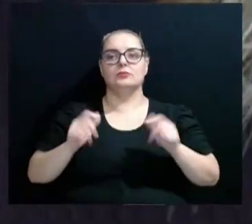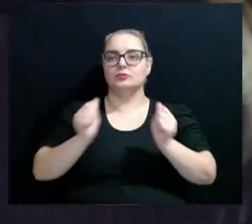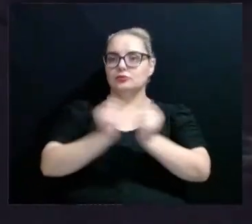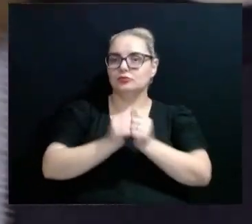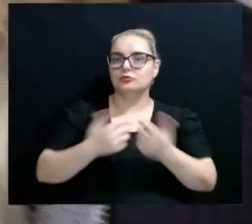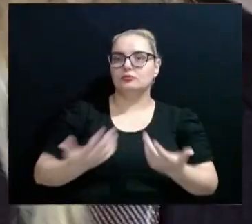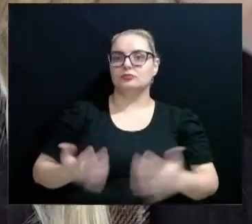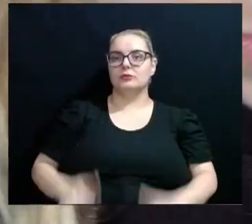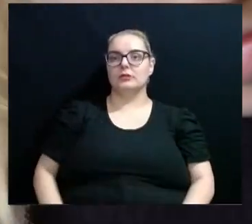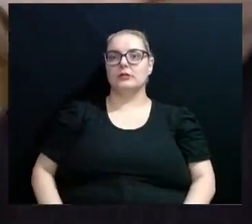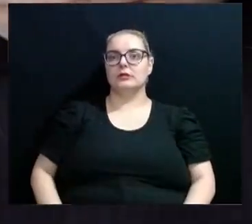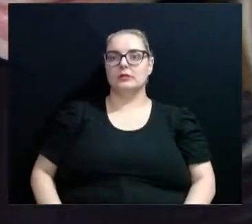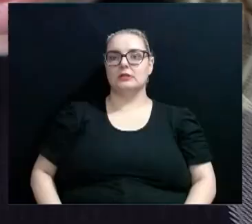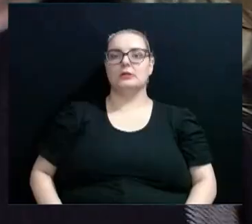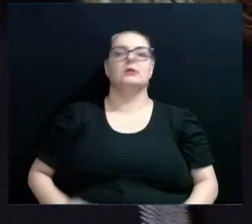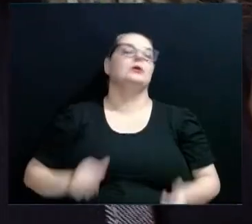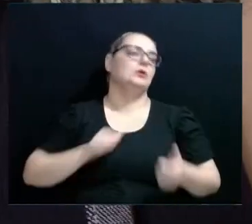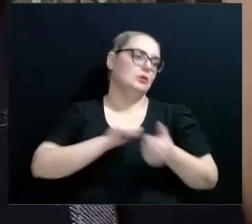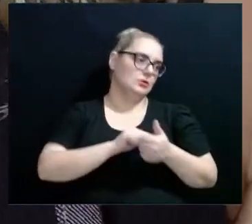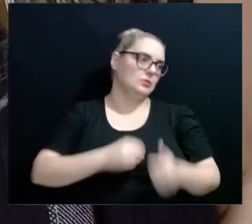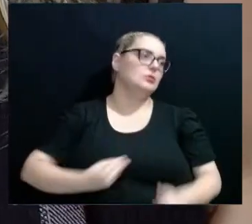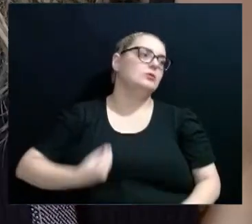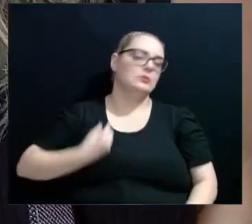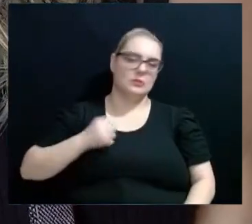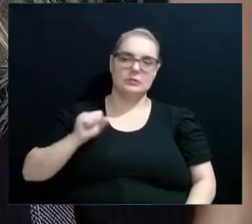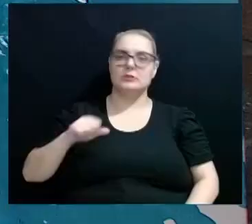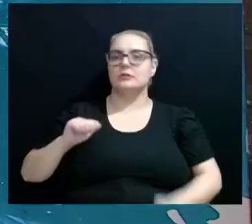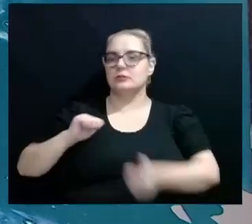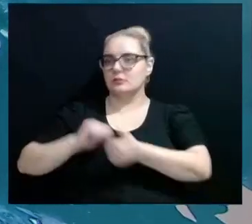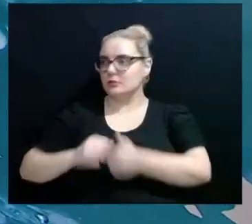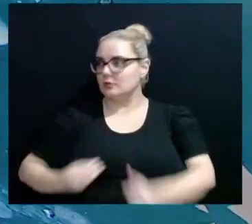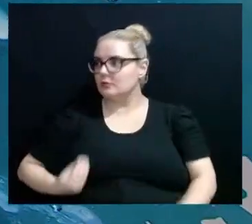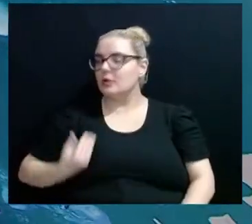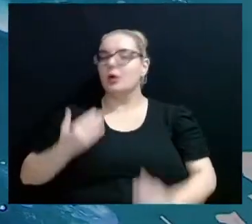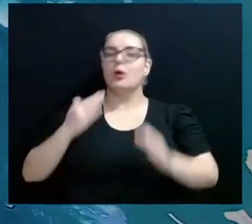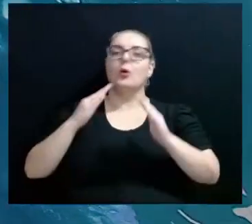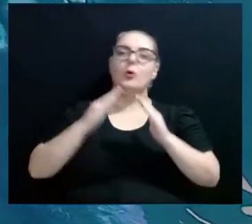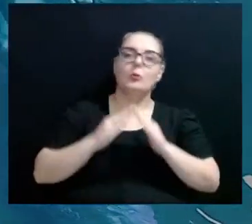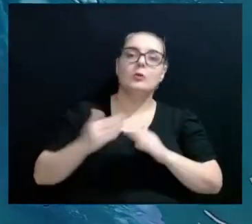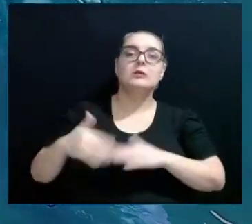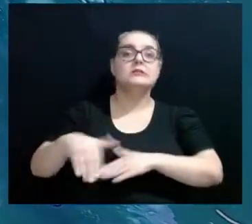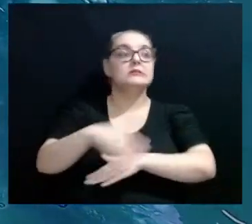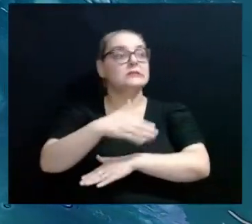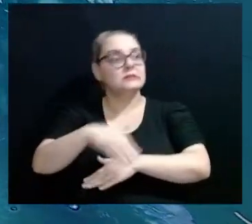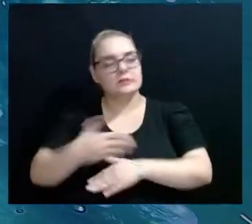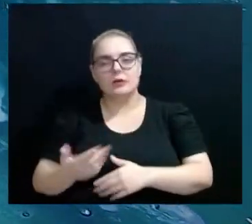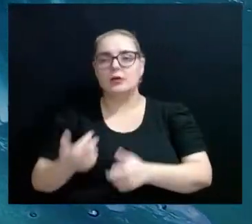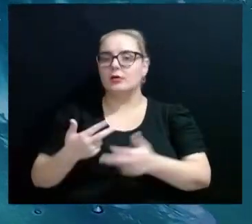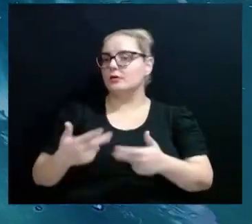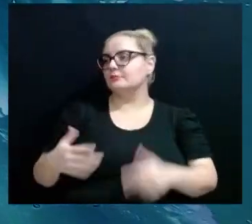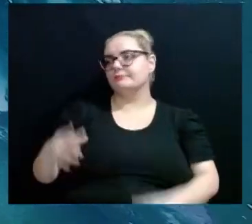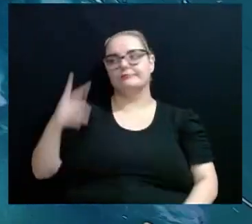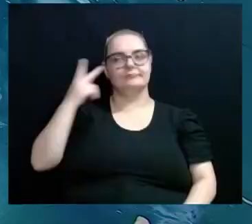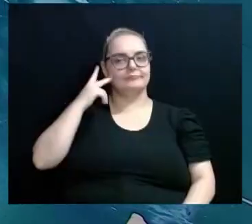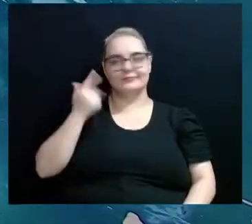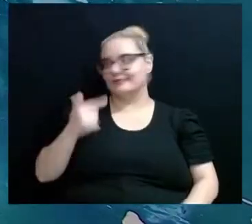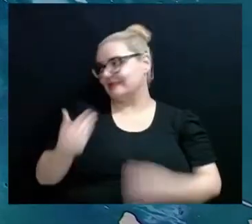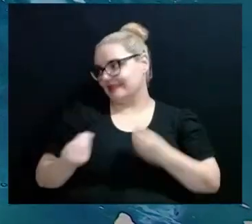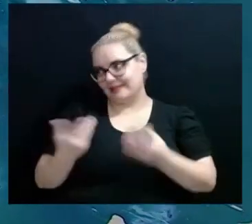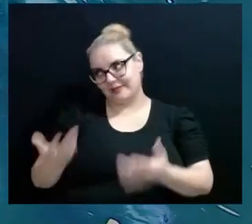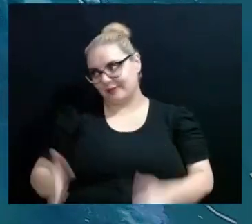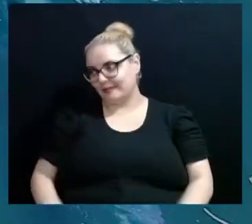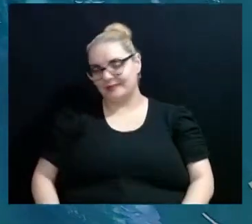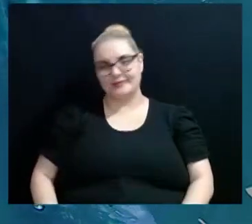local. Então, essa qualidade de vida. Qualidade de vida. Morar numa casa na rua, coisas que em São Paulo